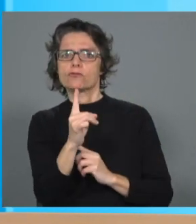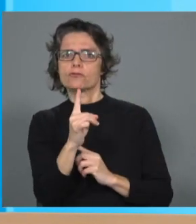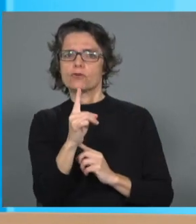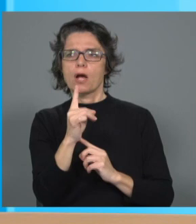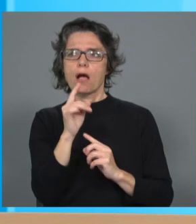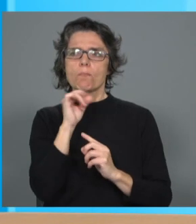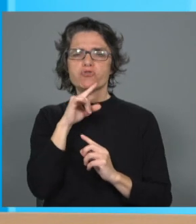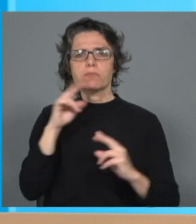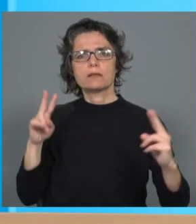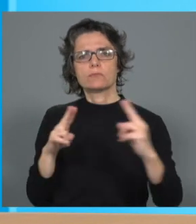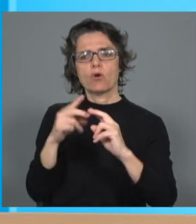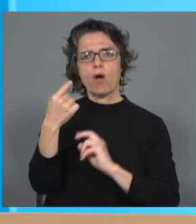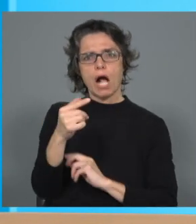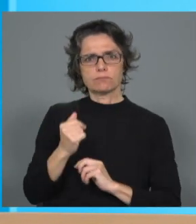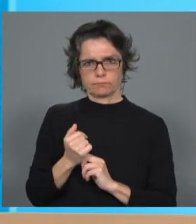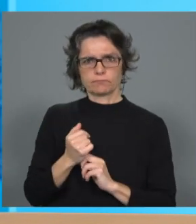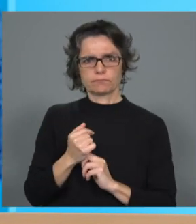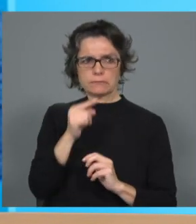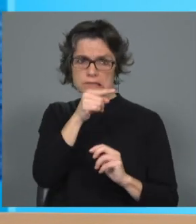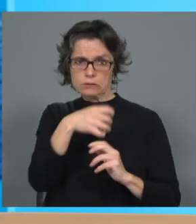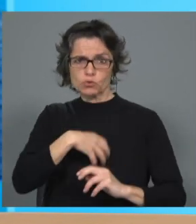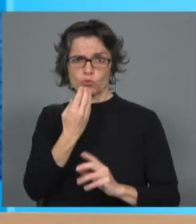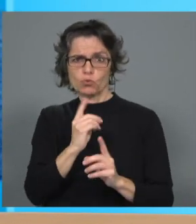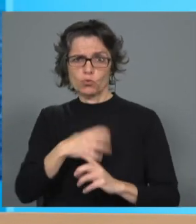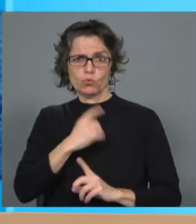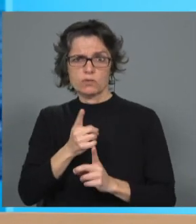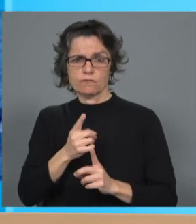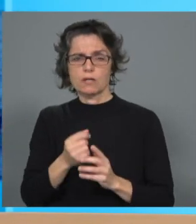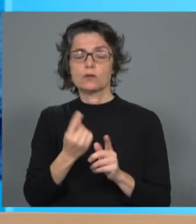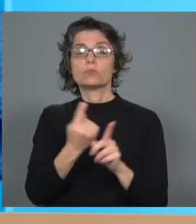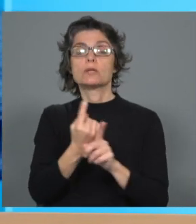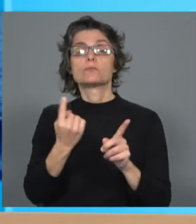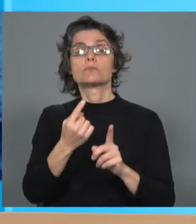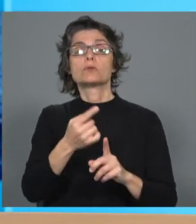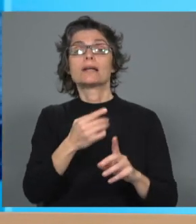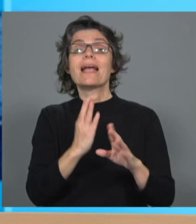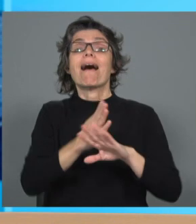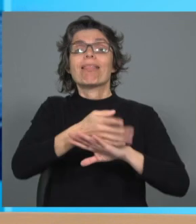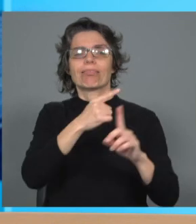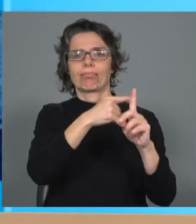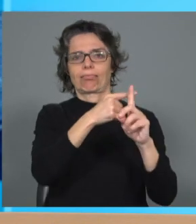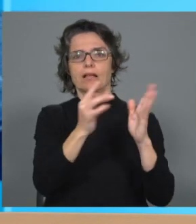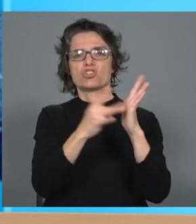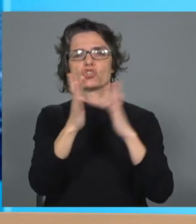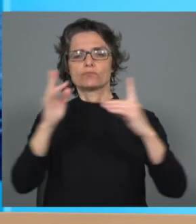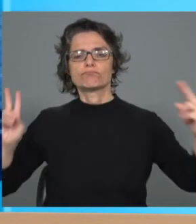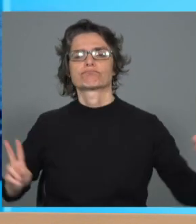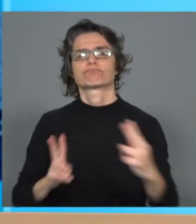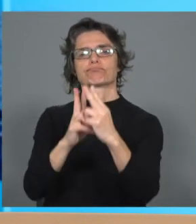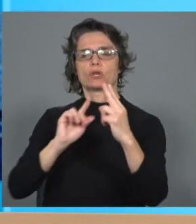encontro. Foi nela que Jesus se encontrou connosco. E o convite que ela